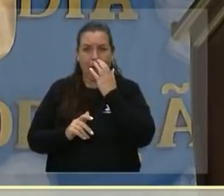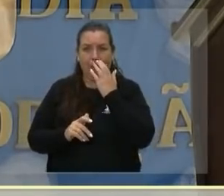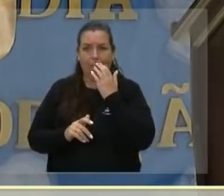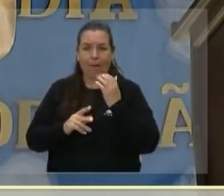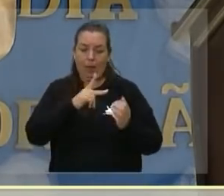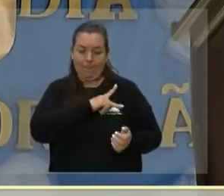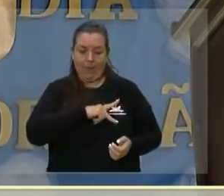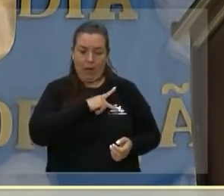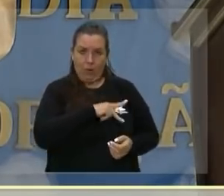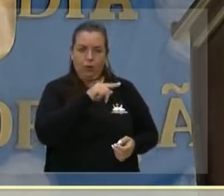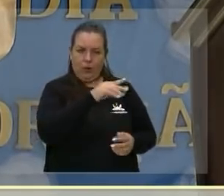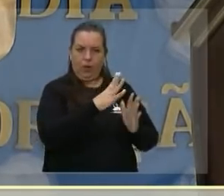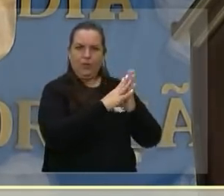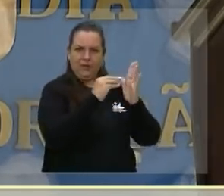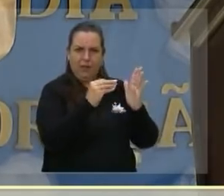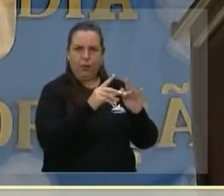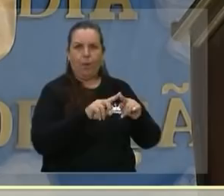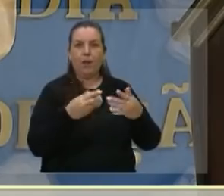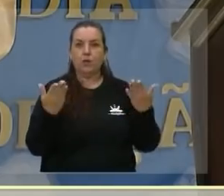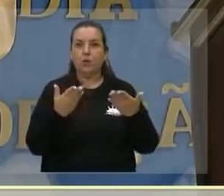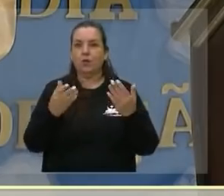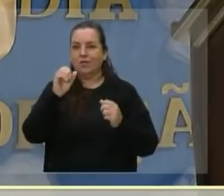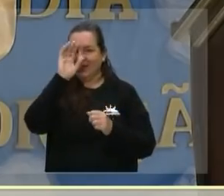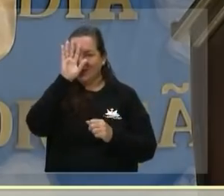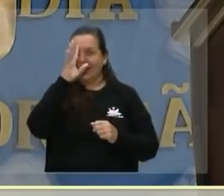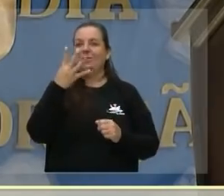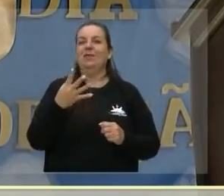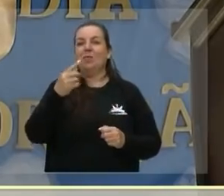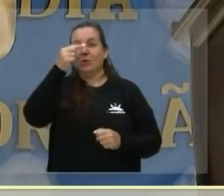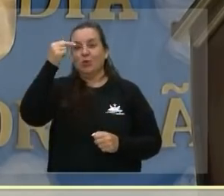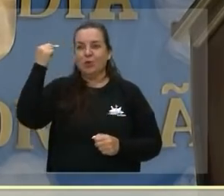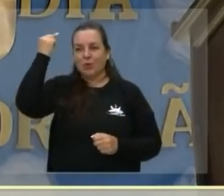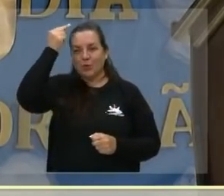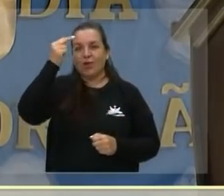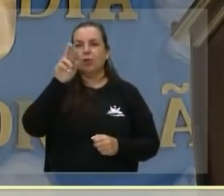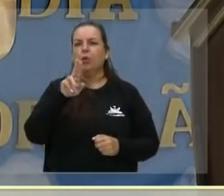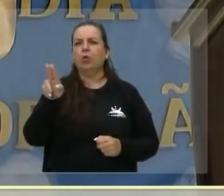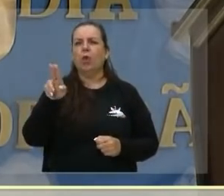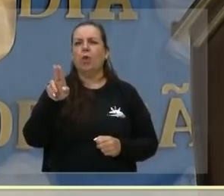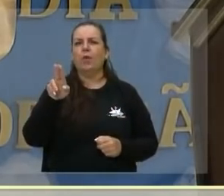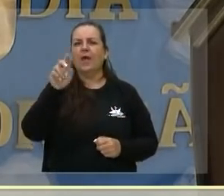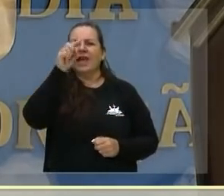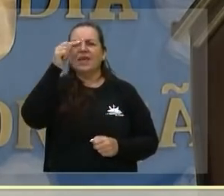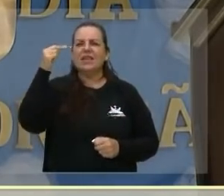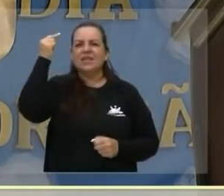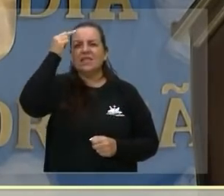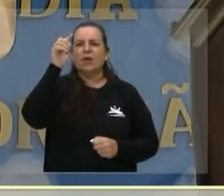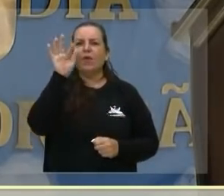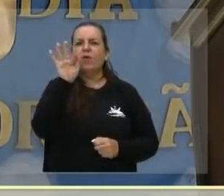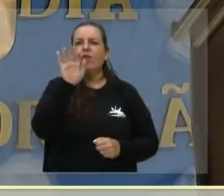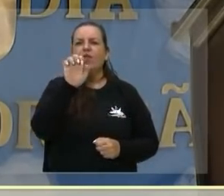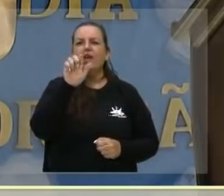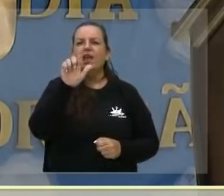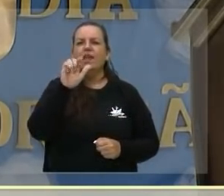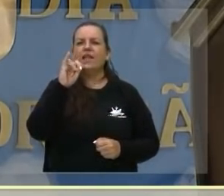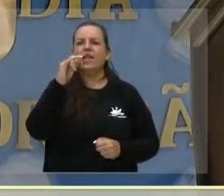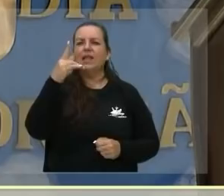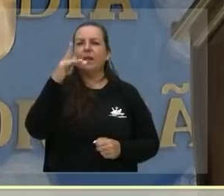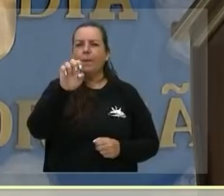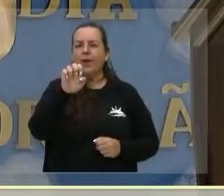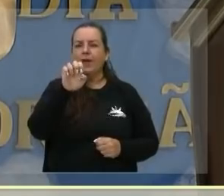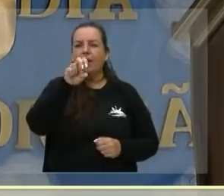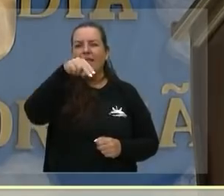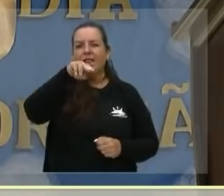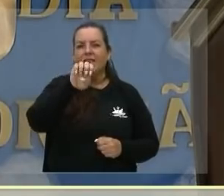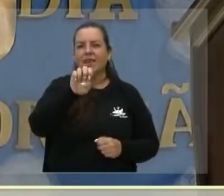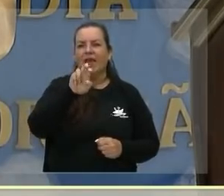paulo mas hoje nós celebramos um santo chamado são felipe neri às vezes